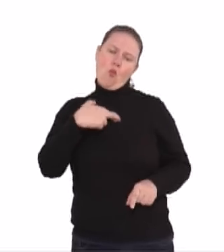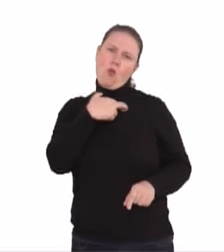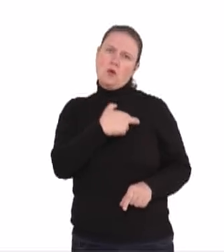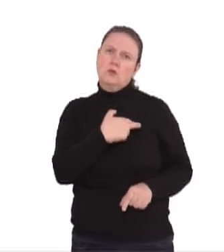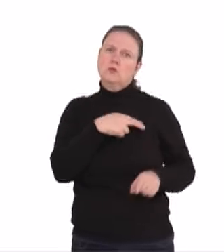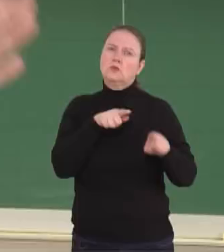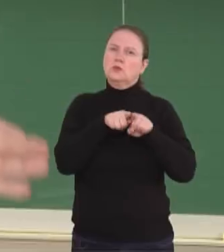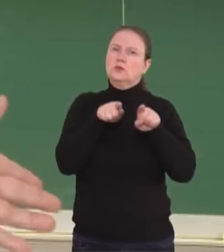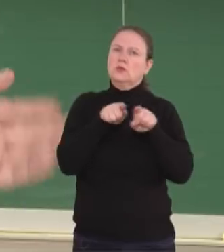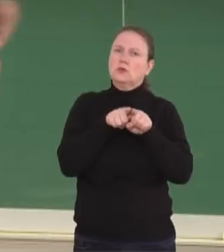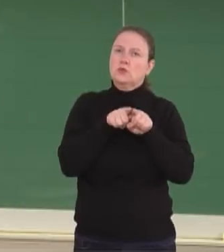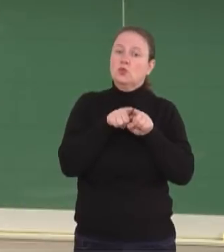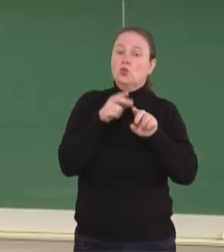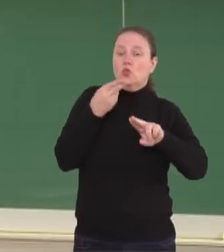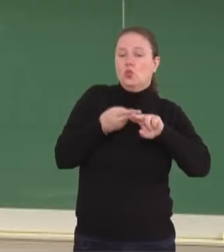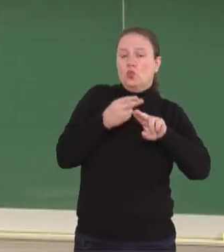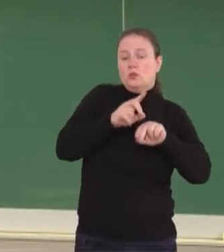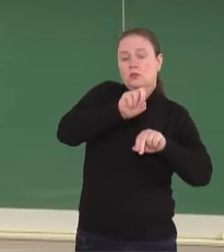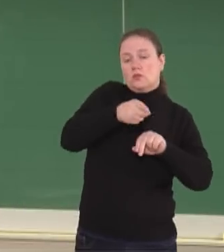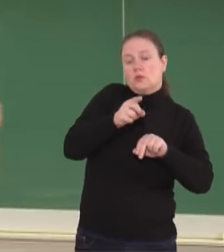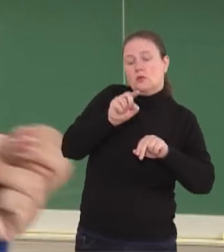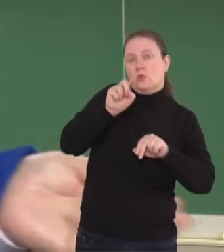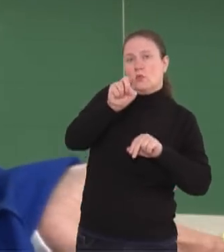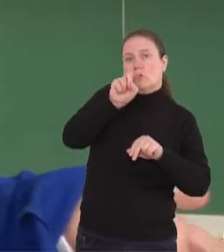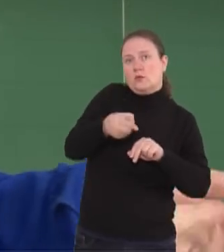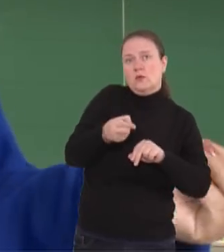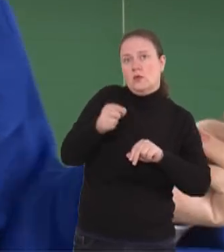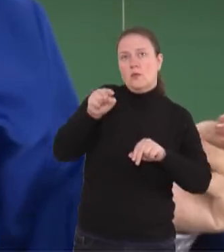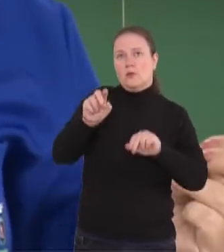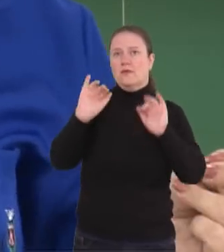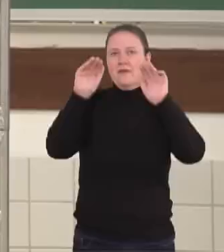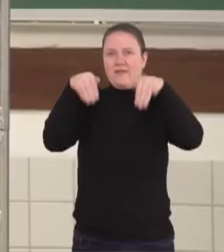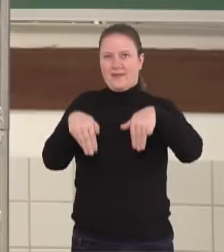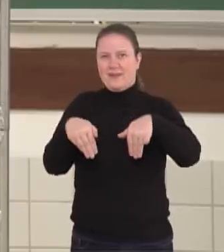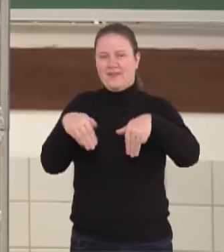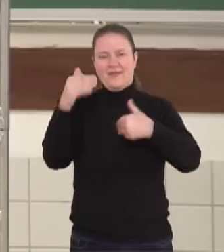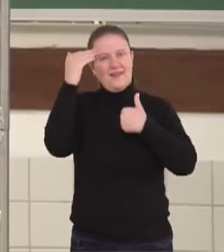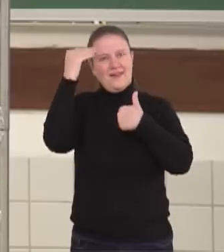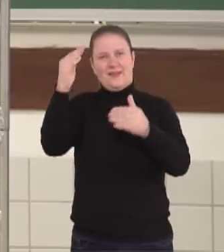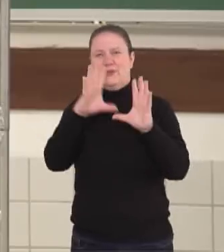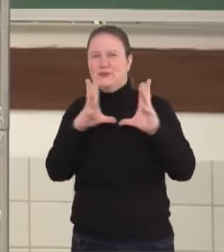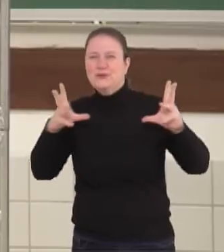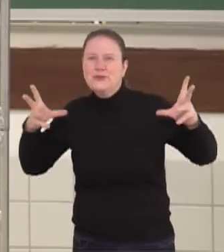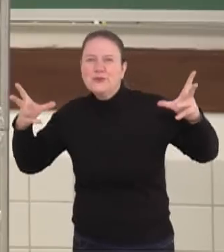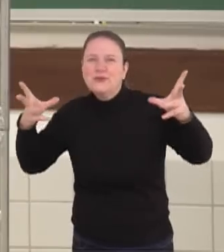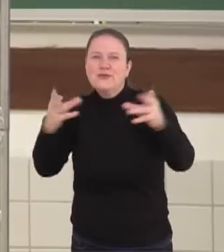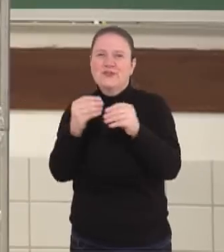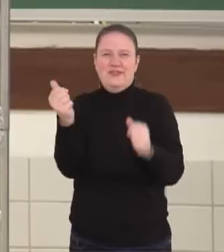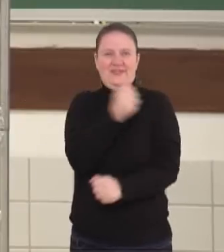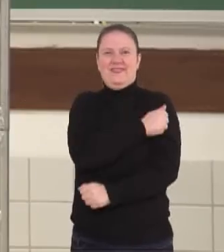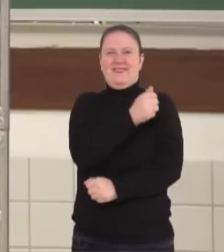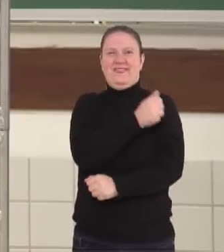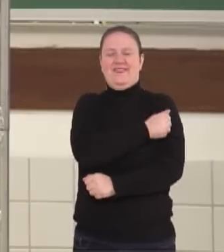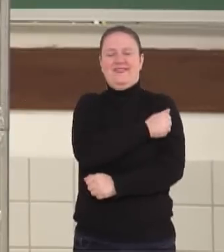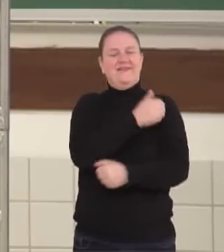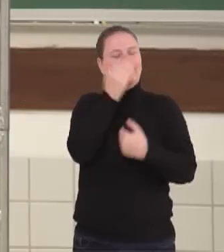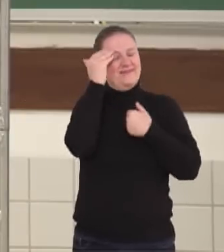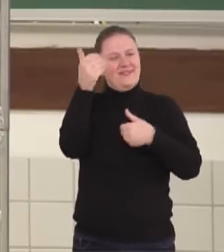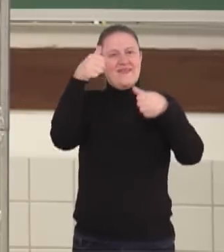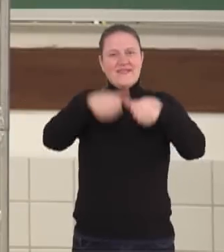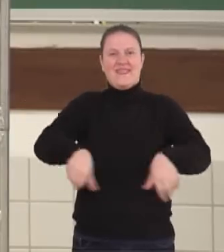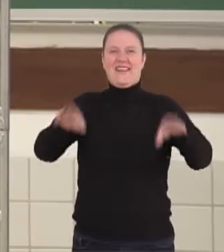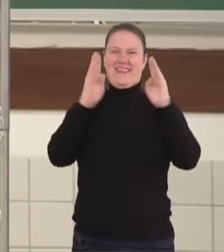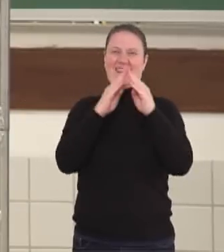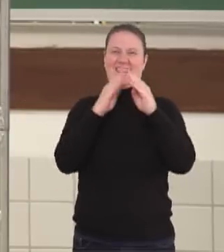uso de vírgula, ponto final, e agradeço muito aí a participação de todos, ok? Gratidão, fiquem em